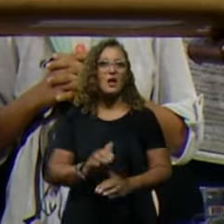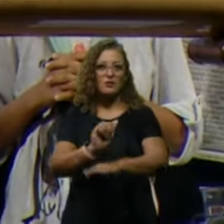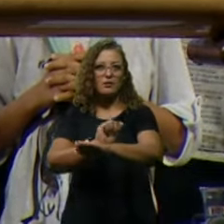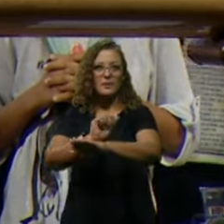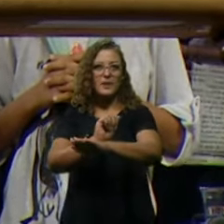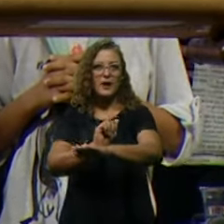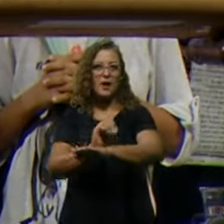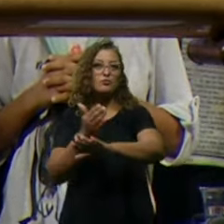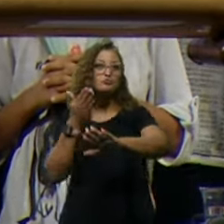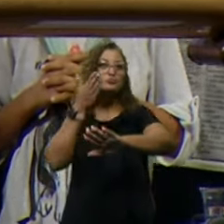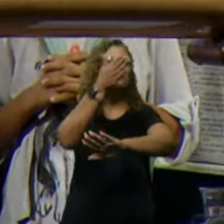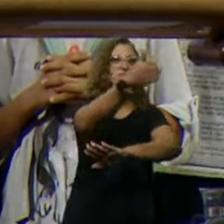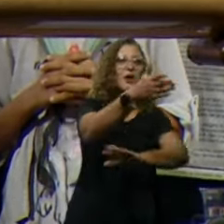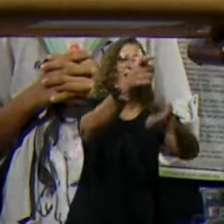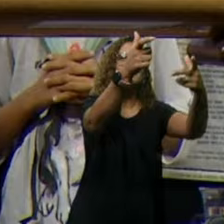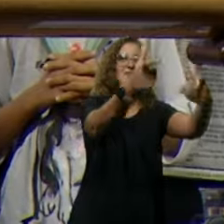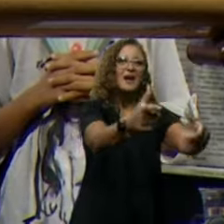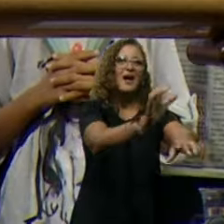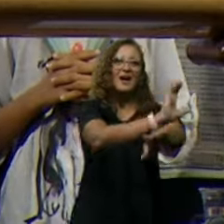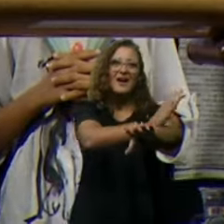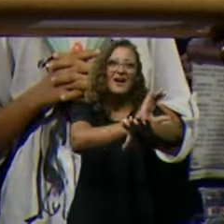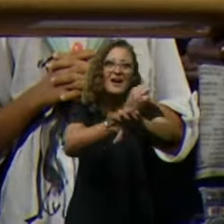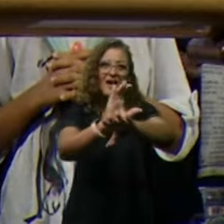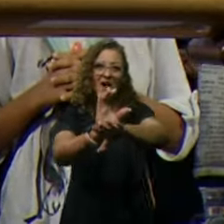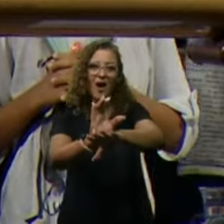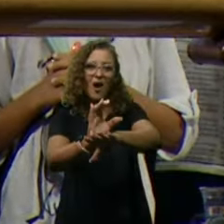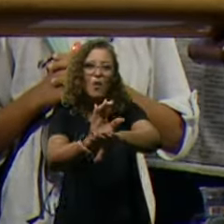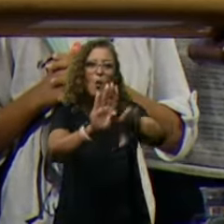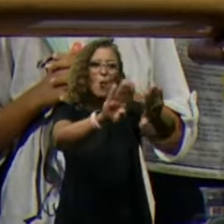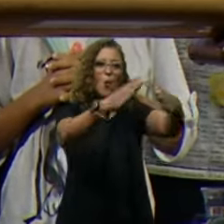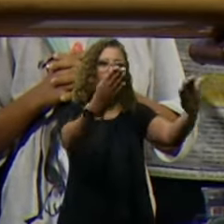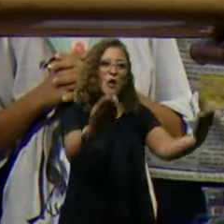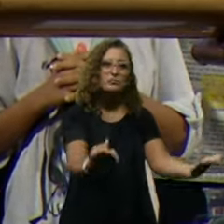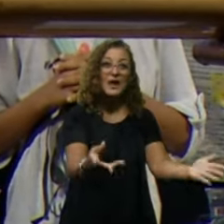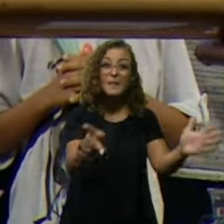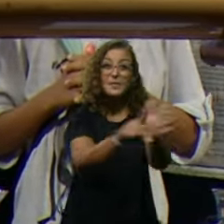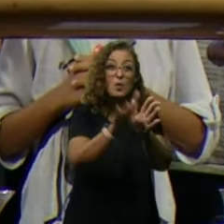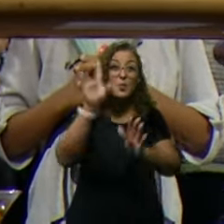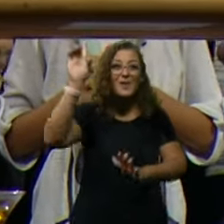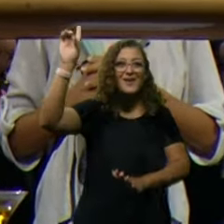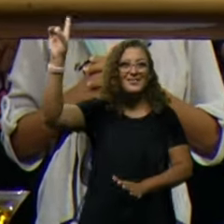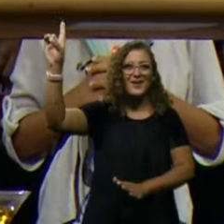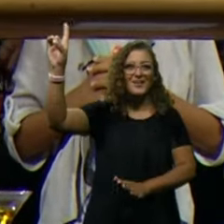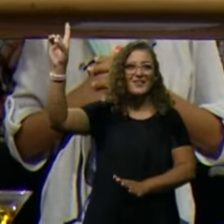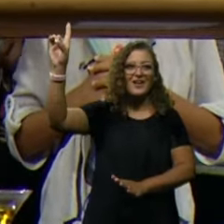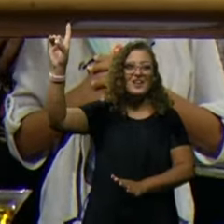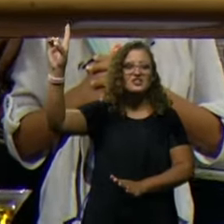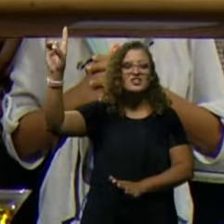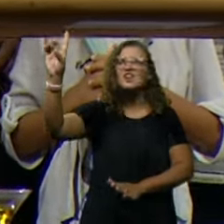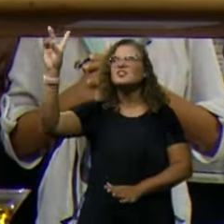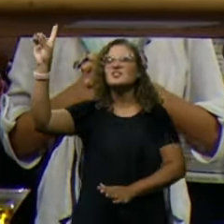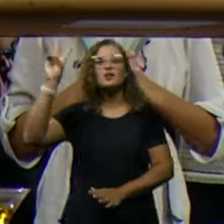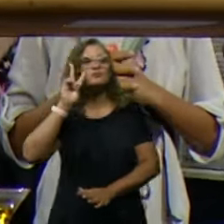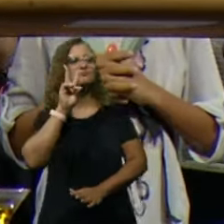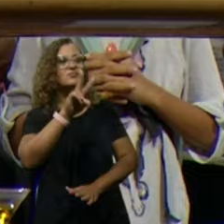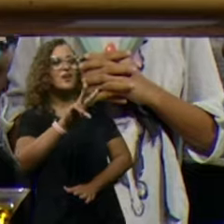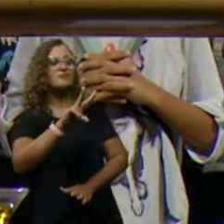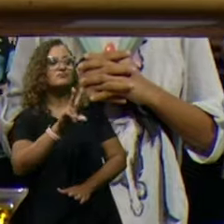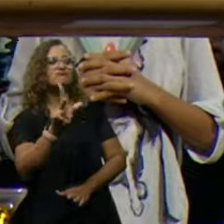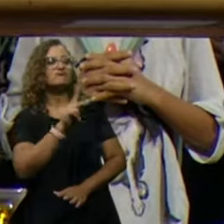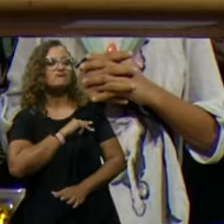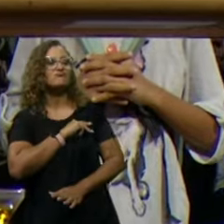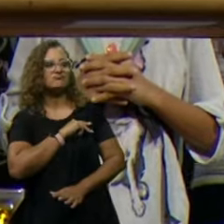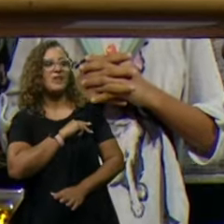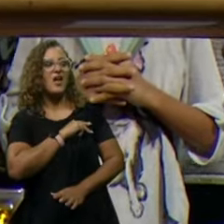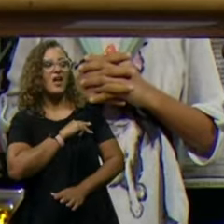altar quando ele levanta o altar Deuses agora vou te dar muito mais um é só que o que a gente tem que levar em